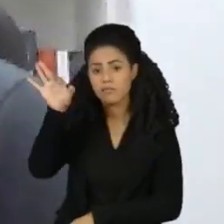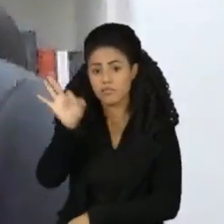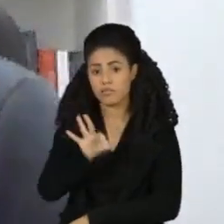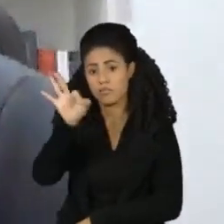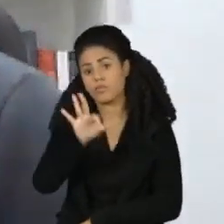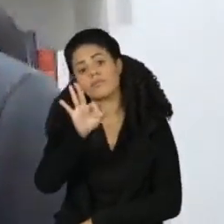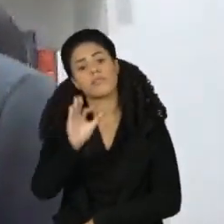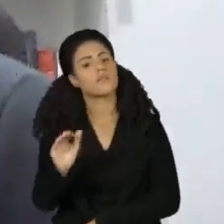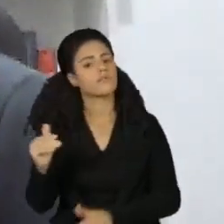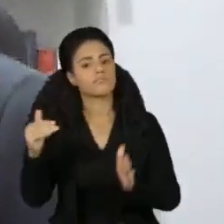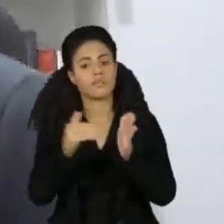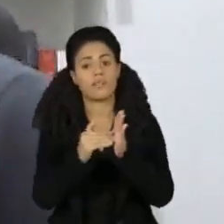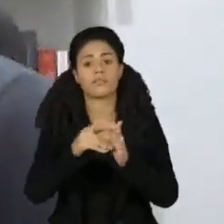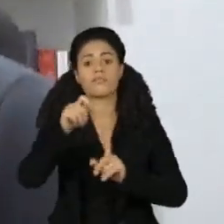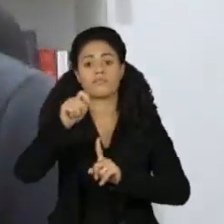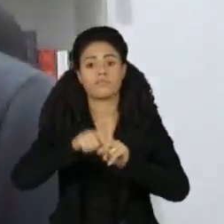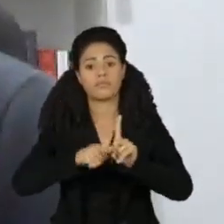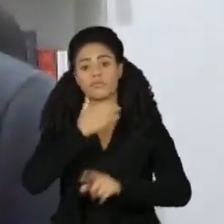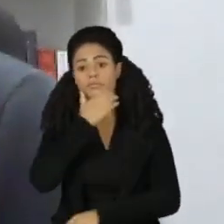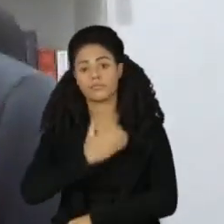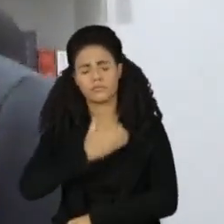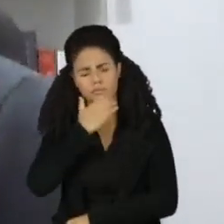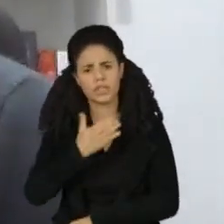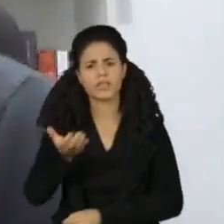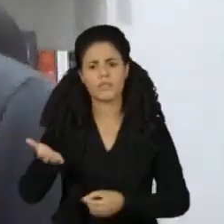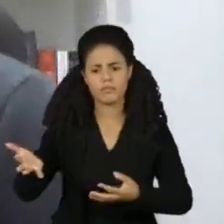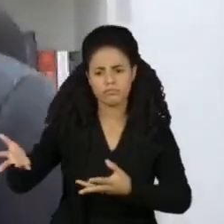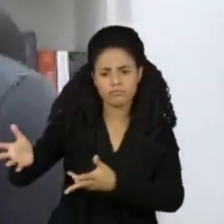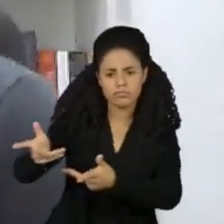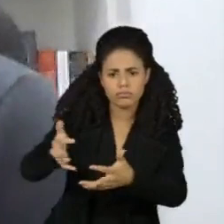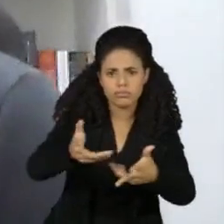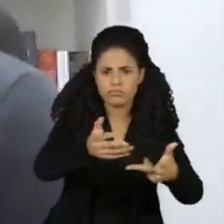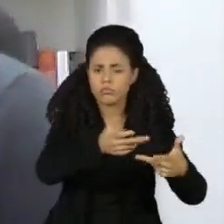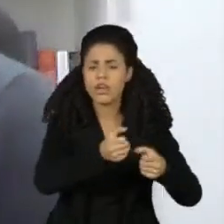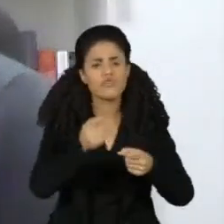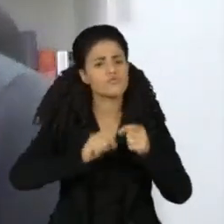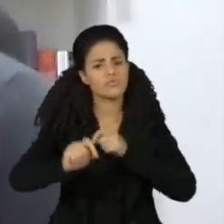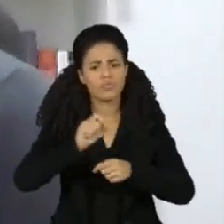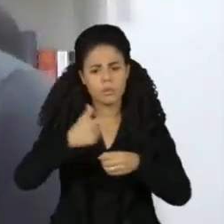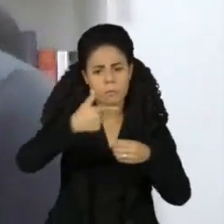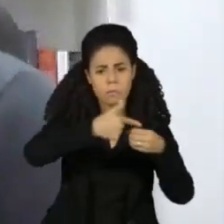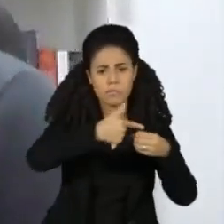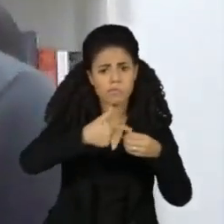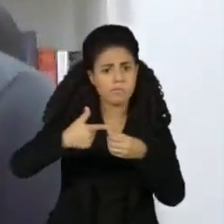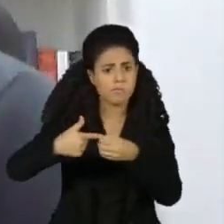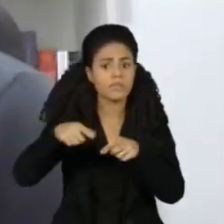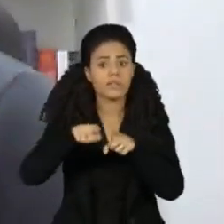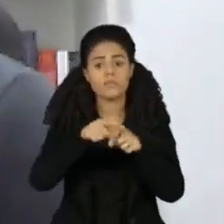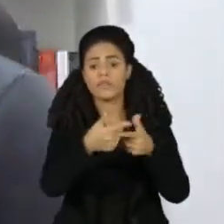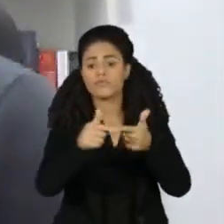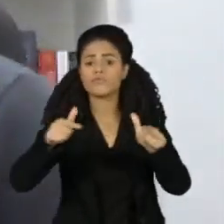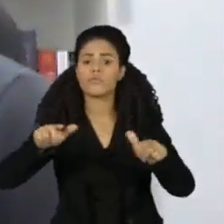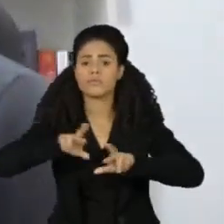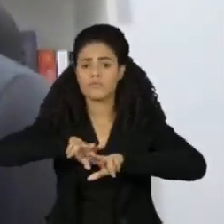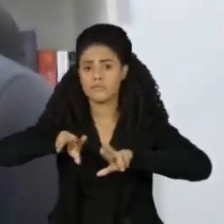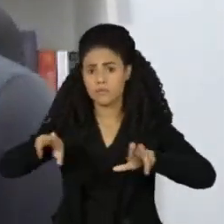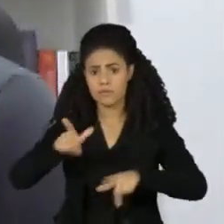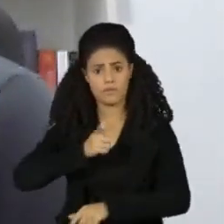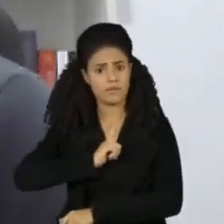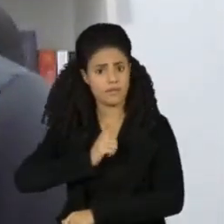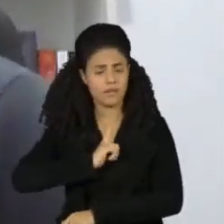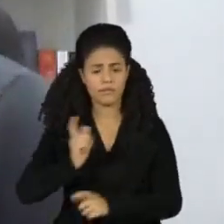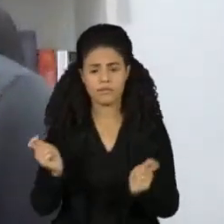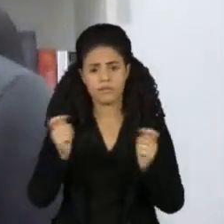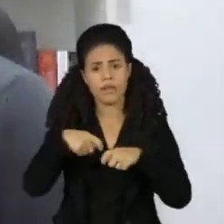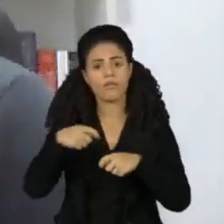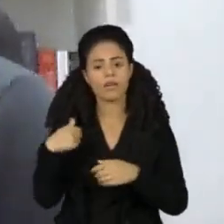ano. E isso com a contribuição já acumulada dos combustíveis e da energia e com outros movimentos que vão possibilitar